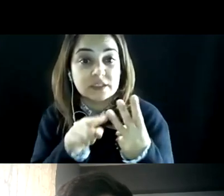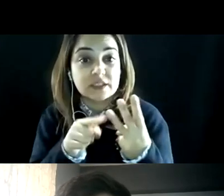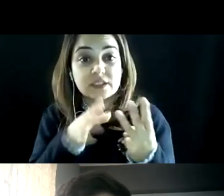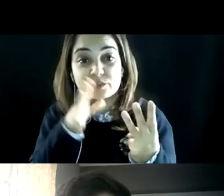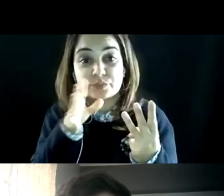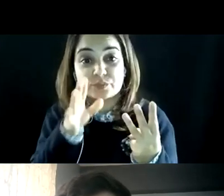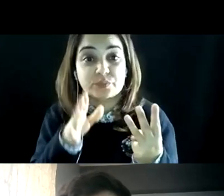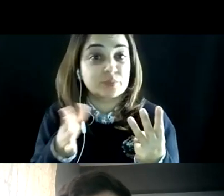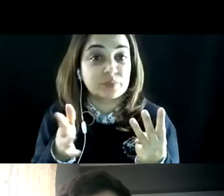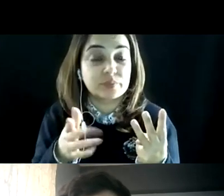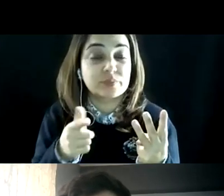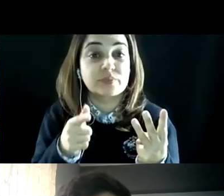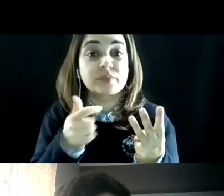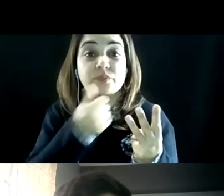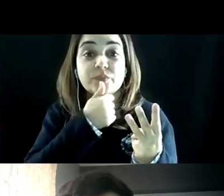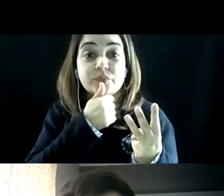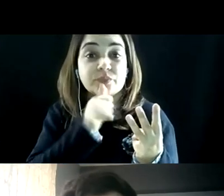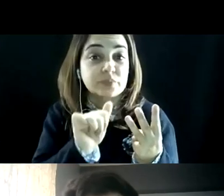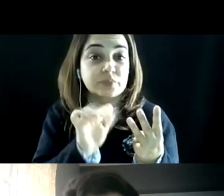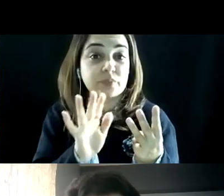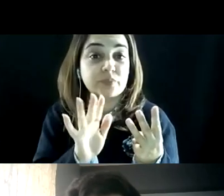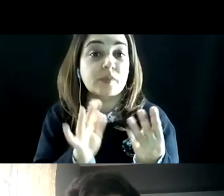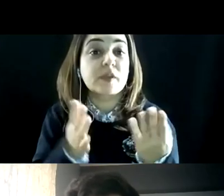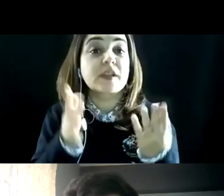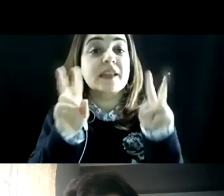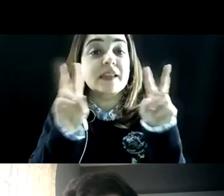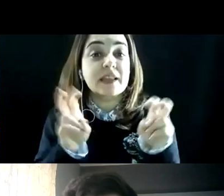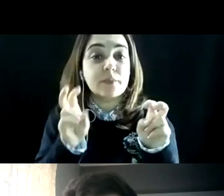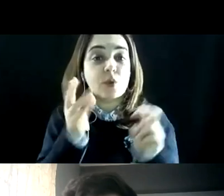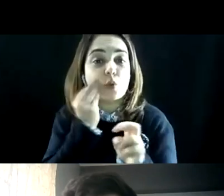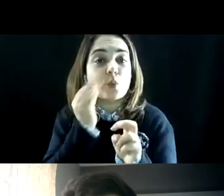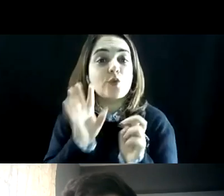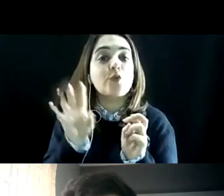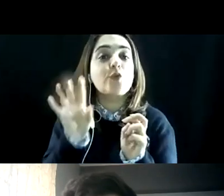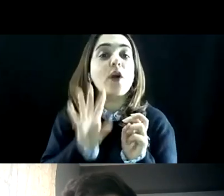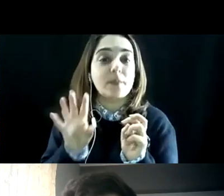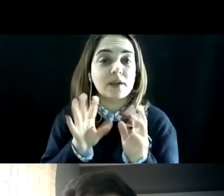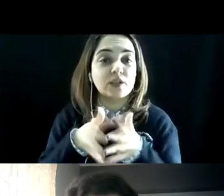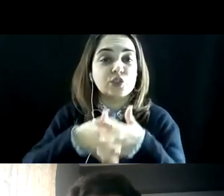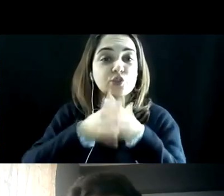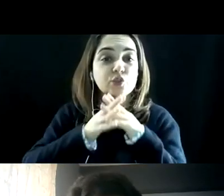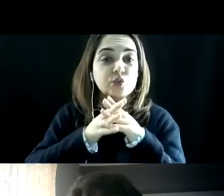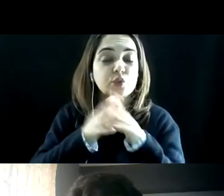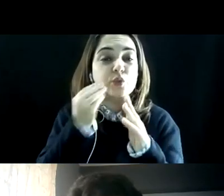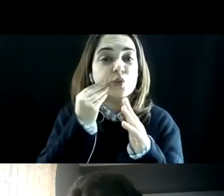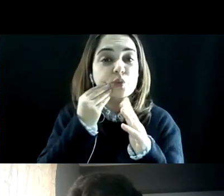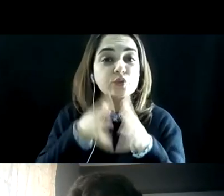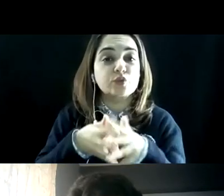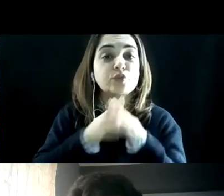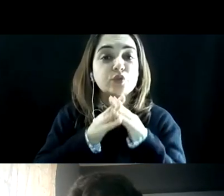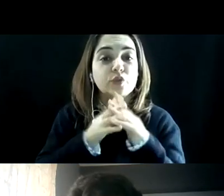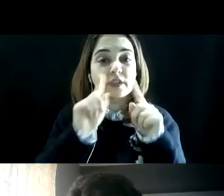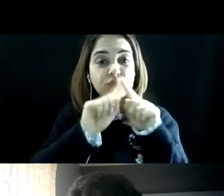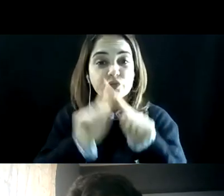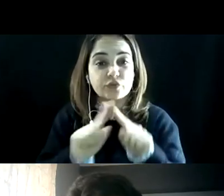tempo, se assim entenderem, sobre, enfim, a forma como está estruturado, estão estruturados os diferentes